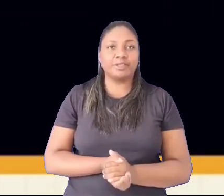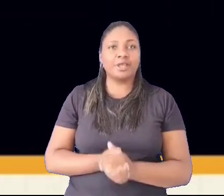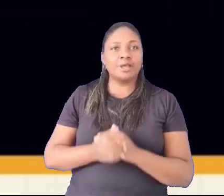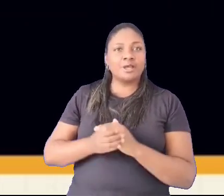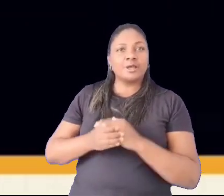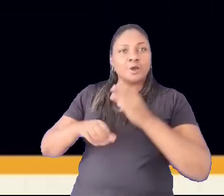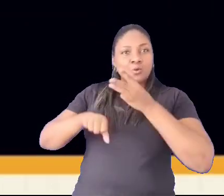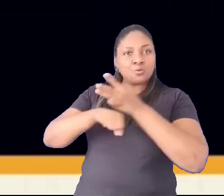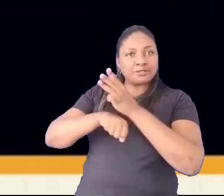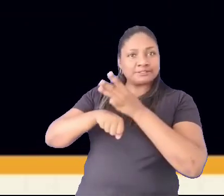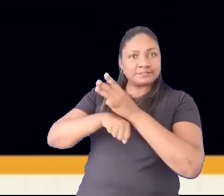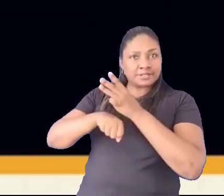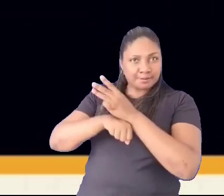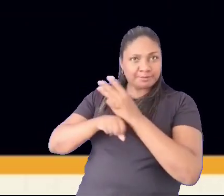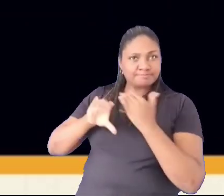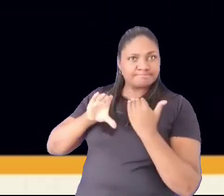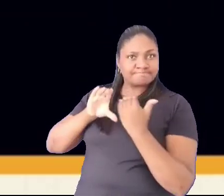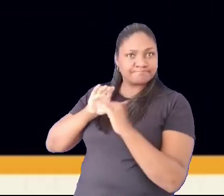Mensagens via WhatsApp.